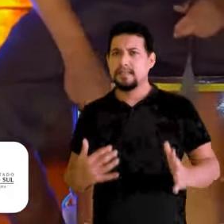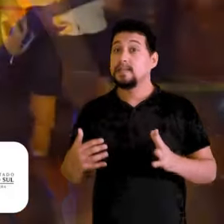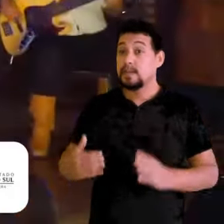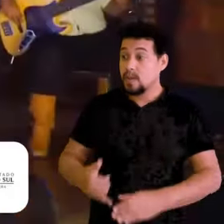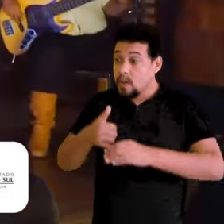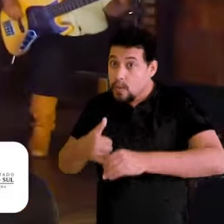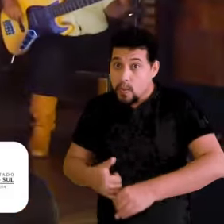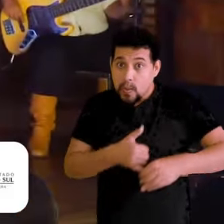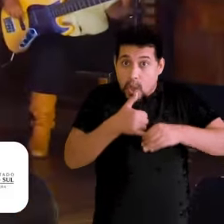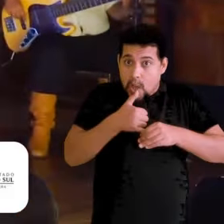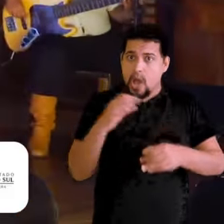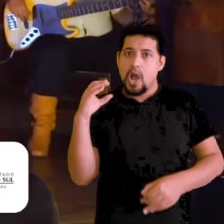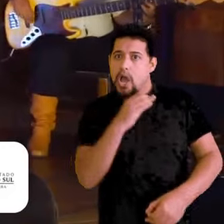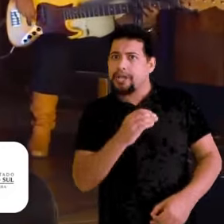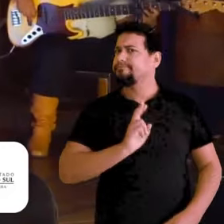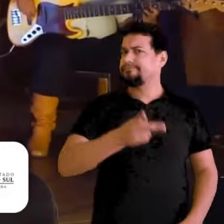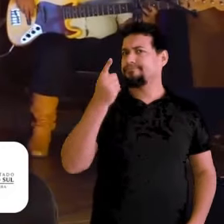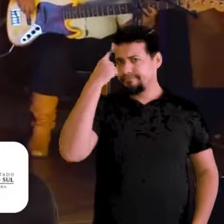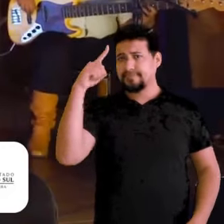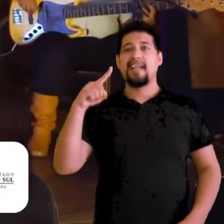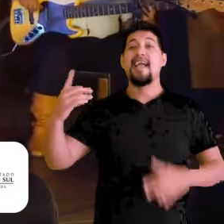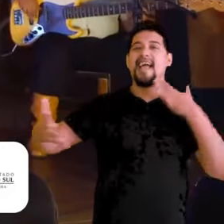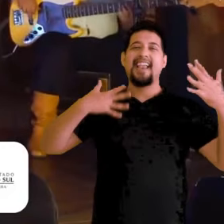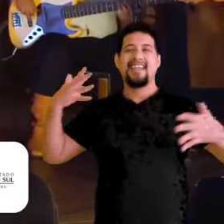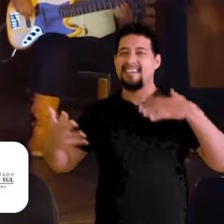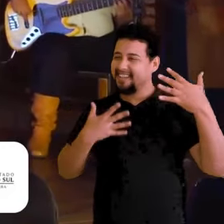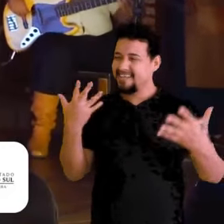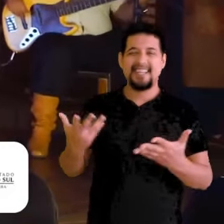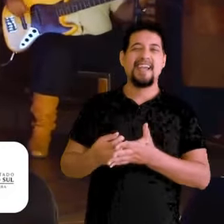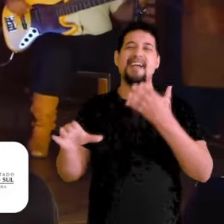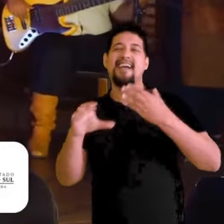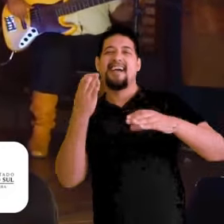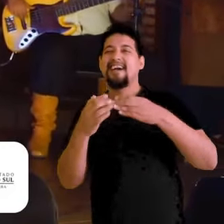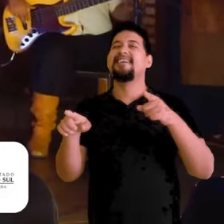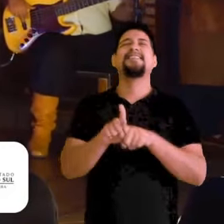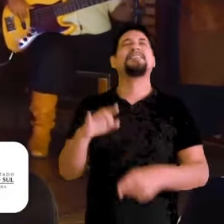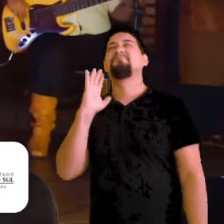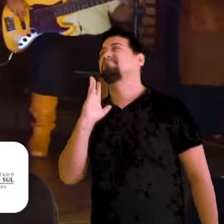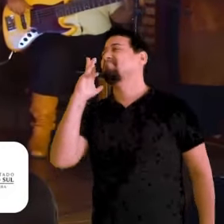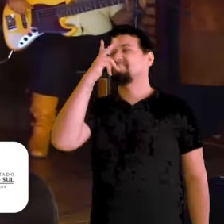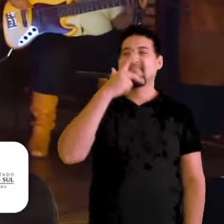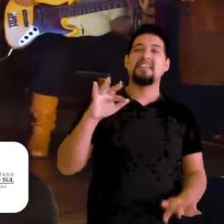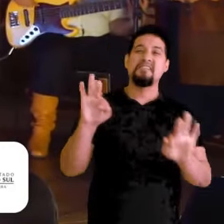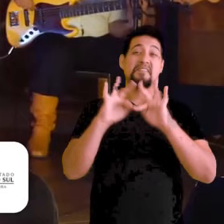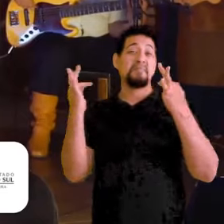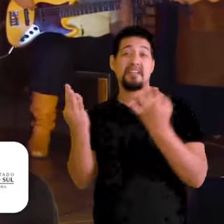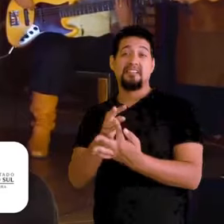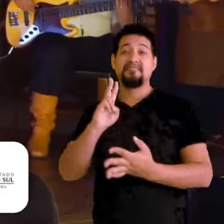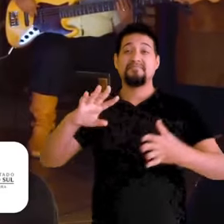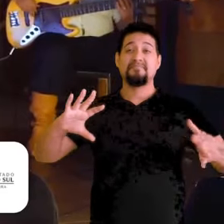Servo meu mate no romper de cada dia, que alegria o passarido a cantar. Como é lindo uma família